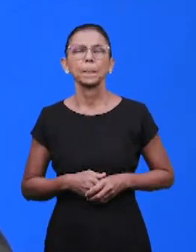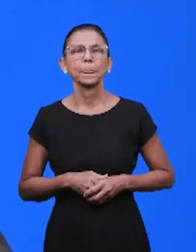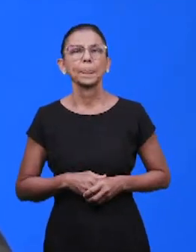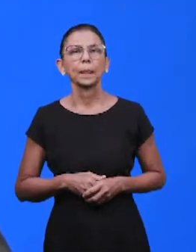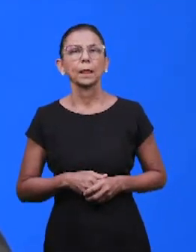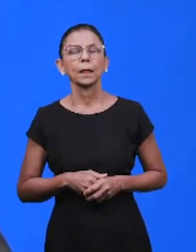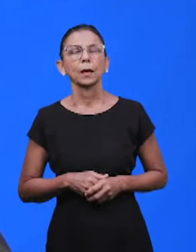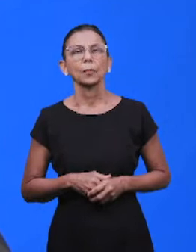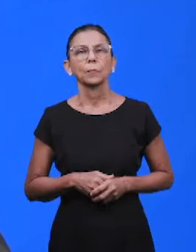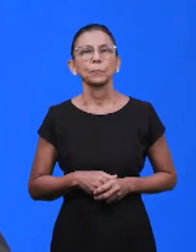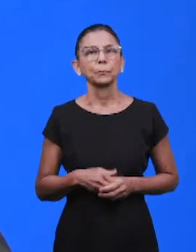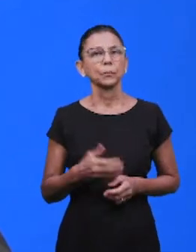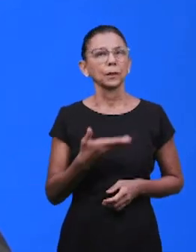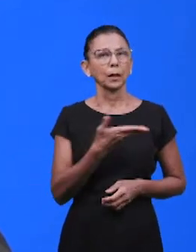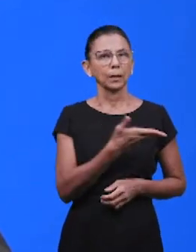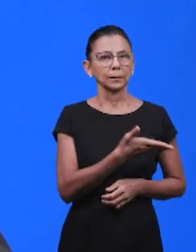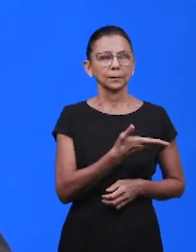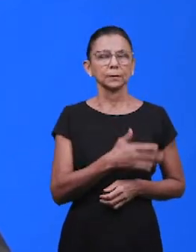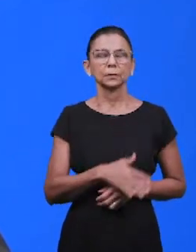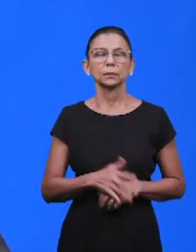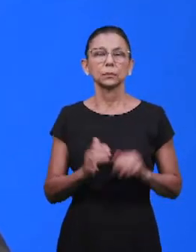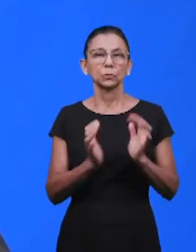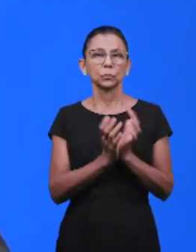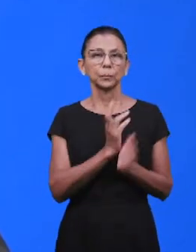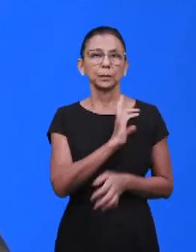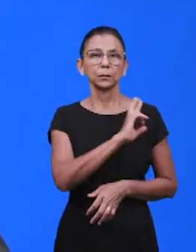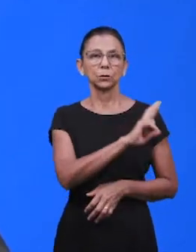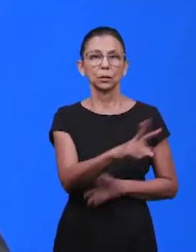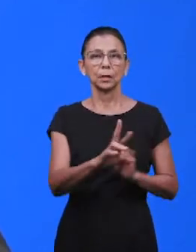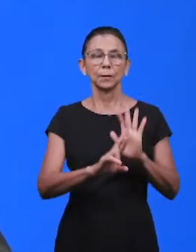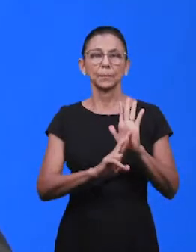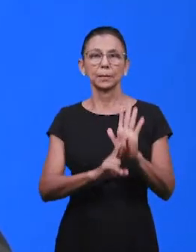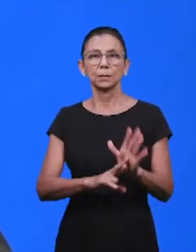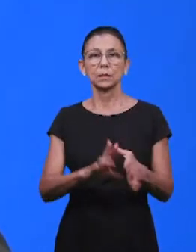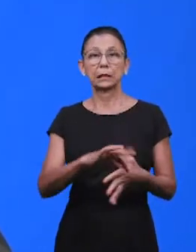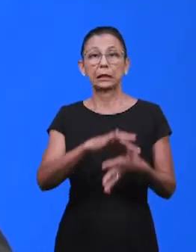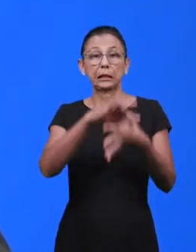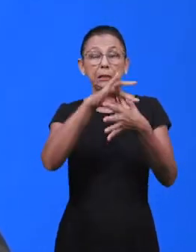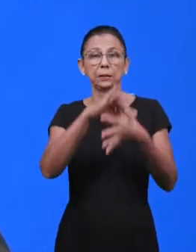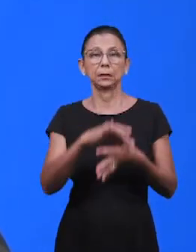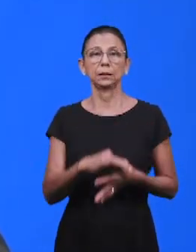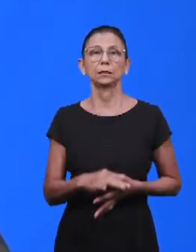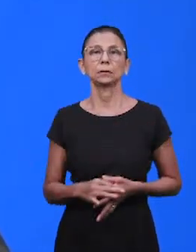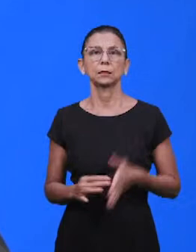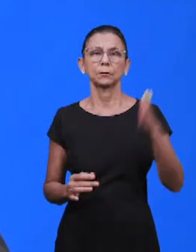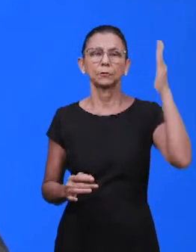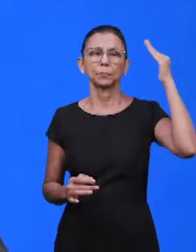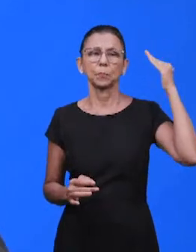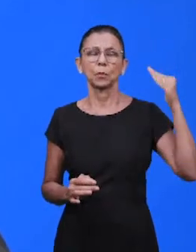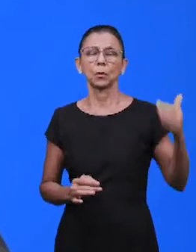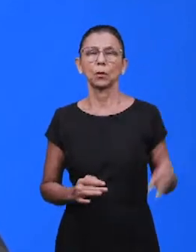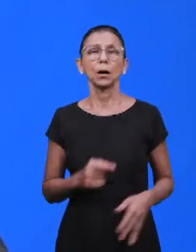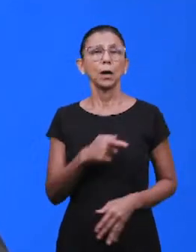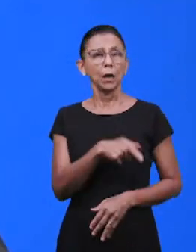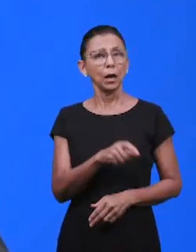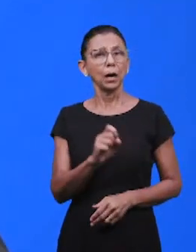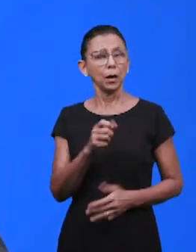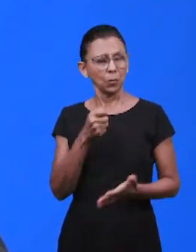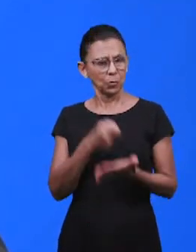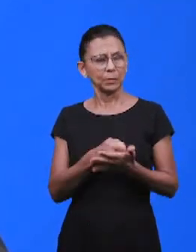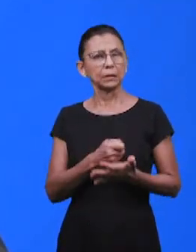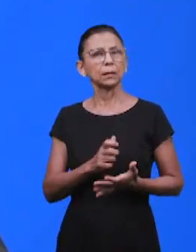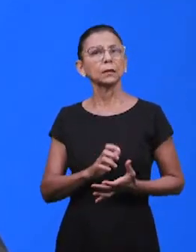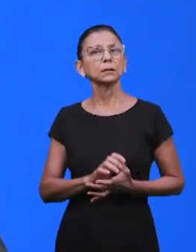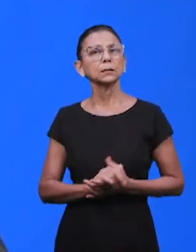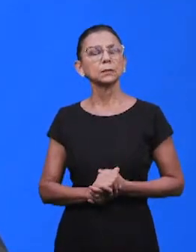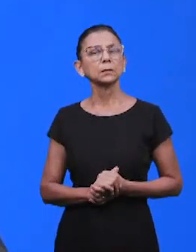são aqueles que representam as lideranças religiosas, que eles até têm por obrigação de guardar, a